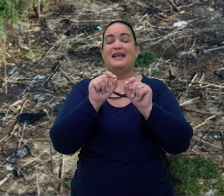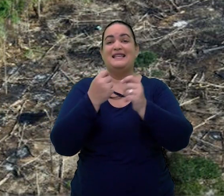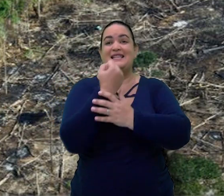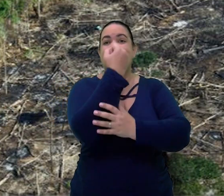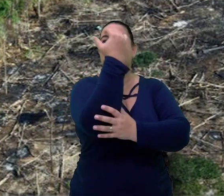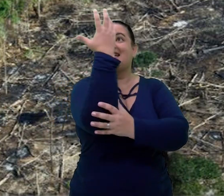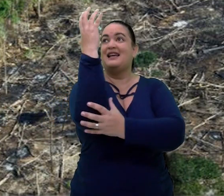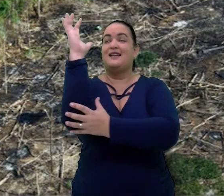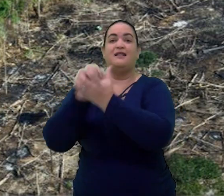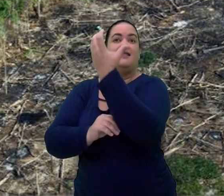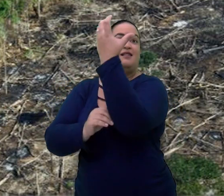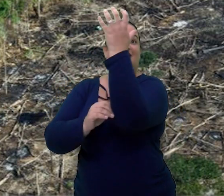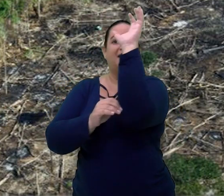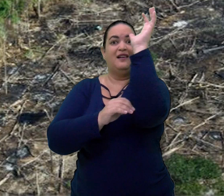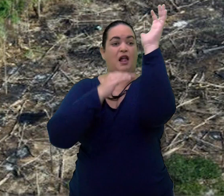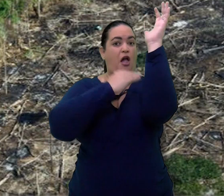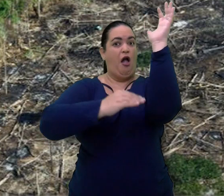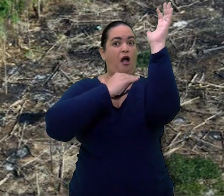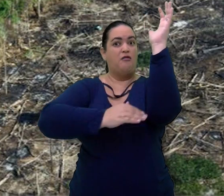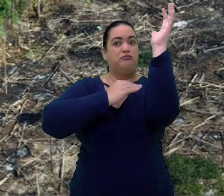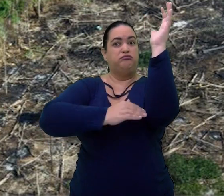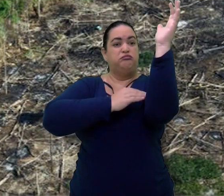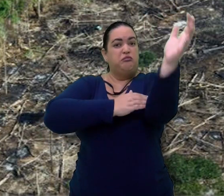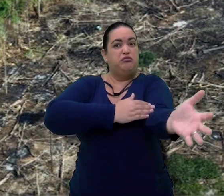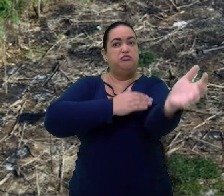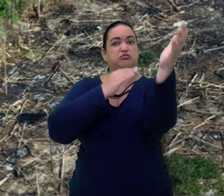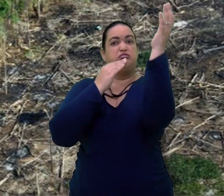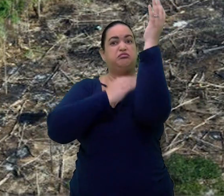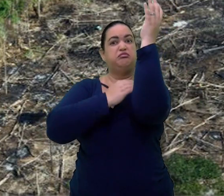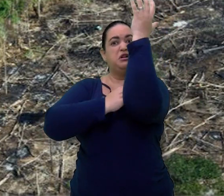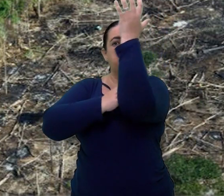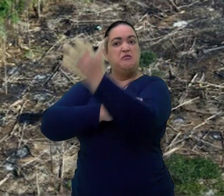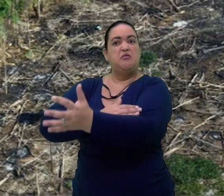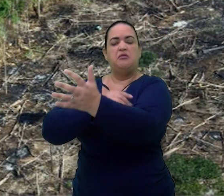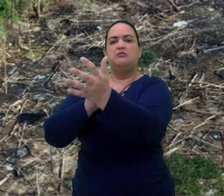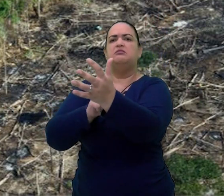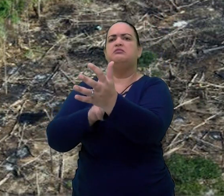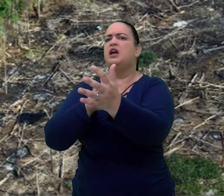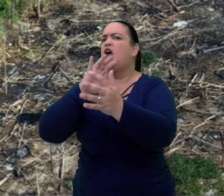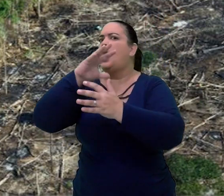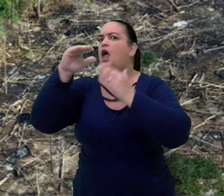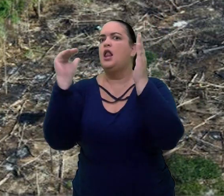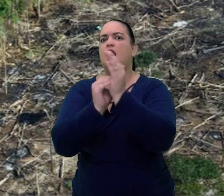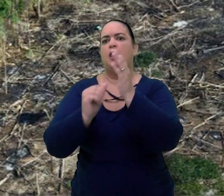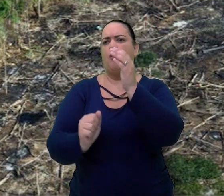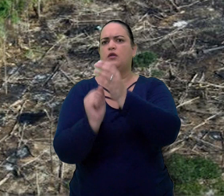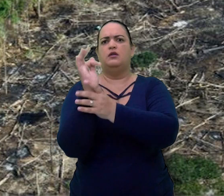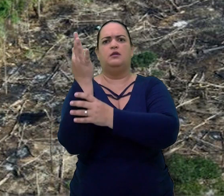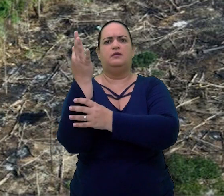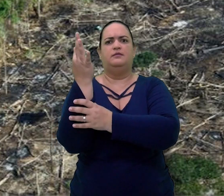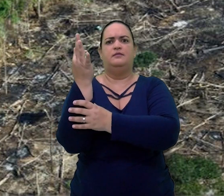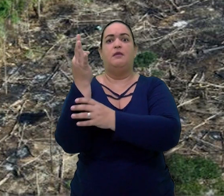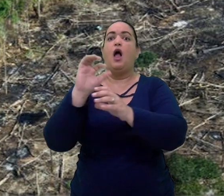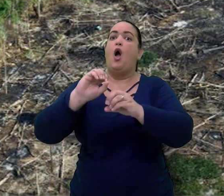eliminação total ou parcial de qualquer tipo de cobertura vegetal. Atualmente, é considerado